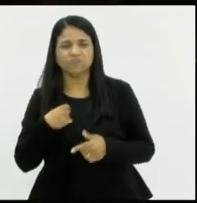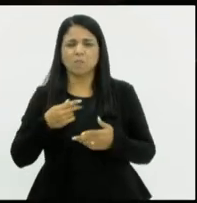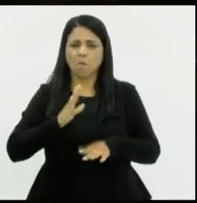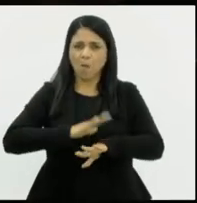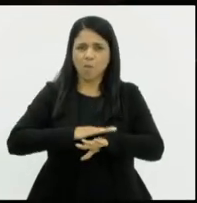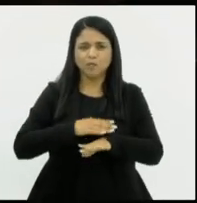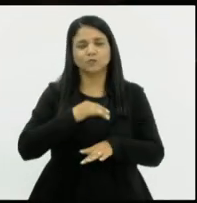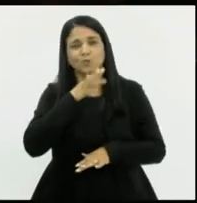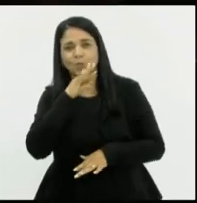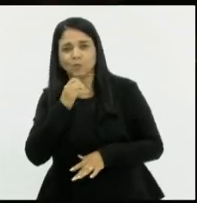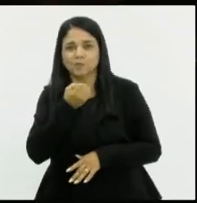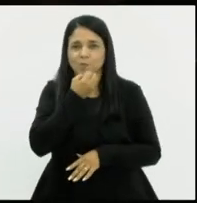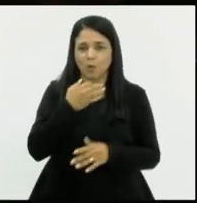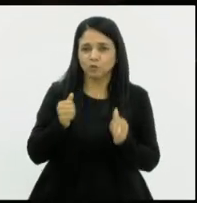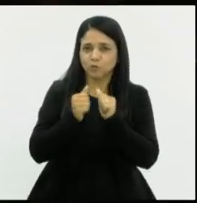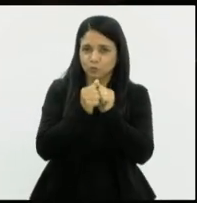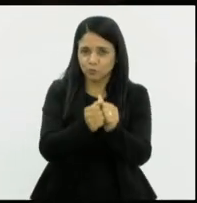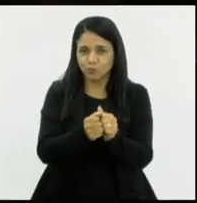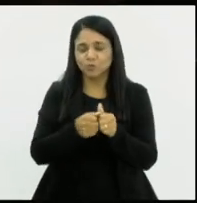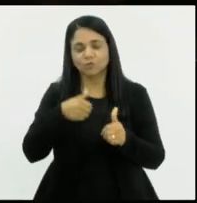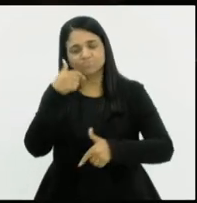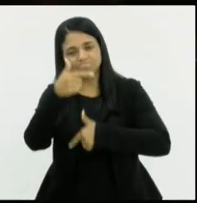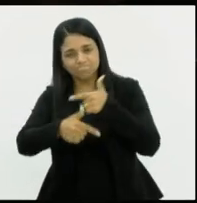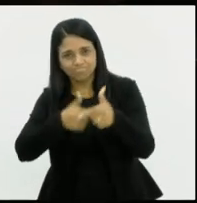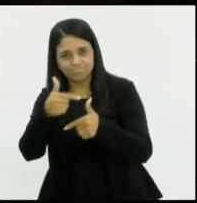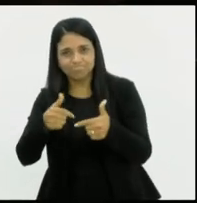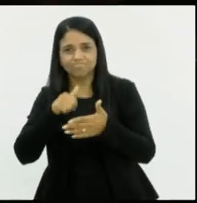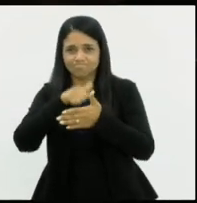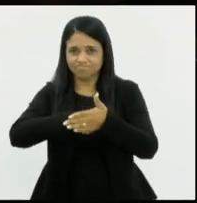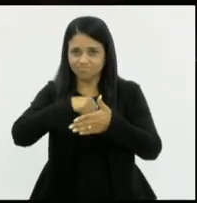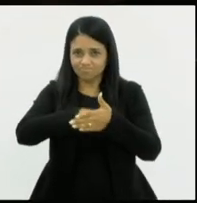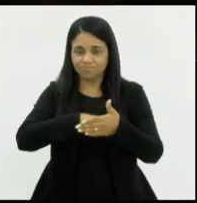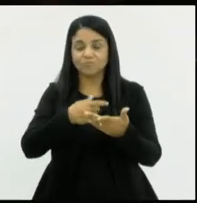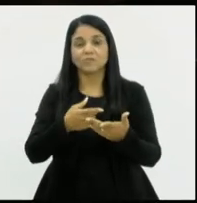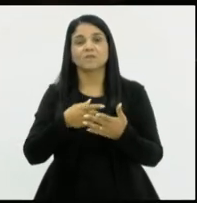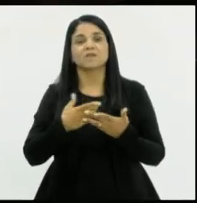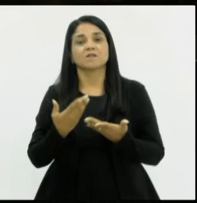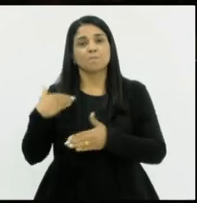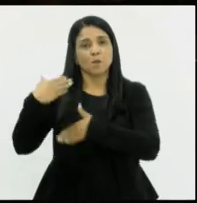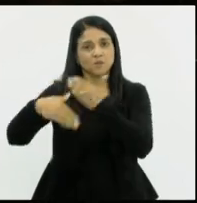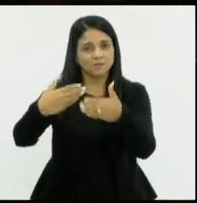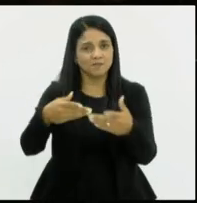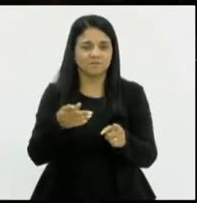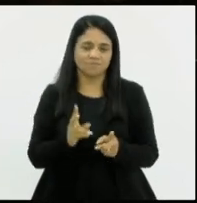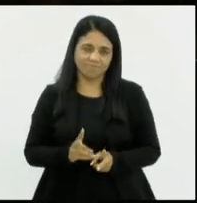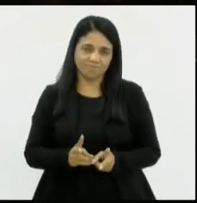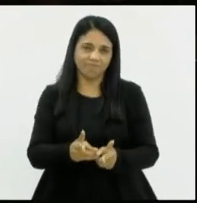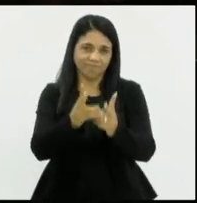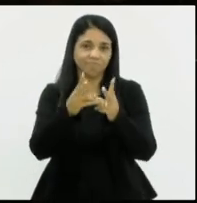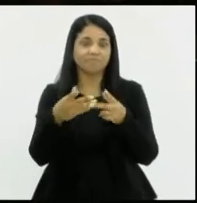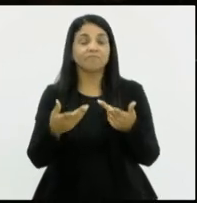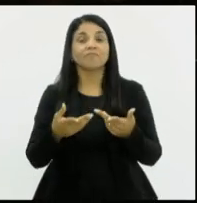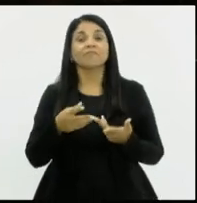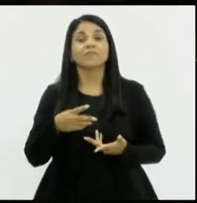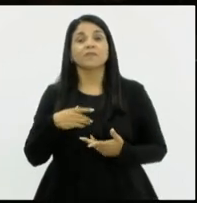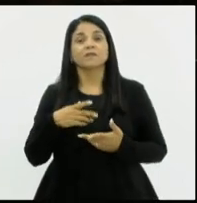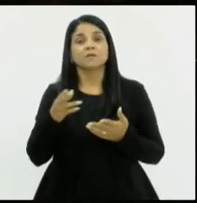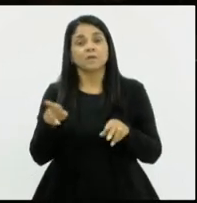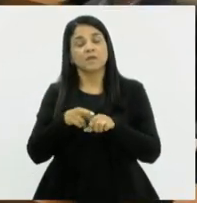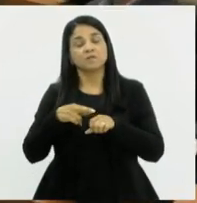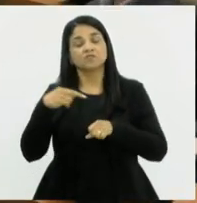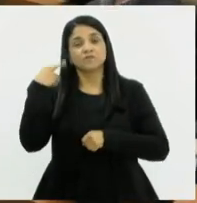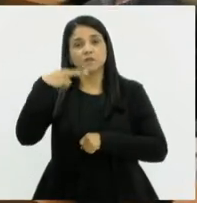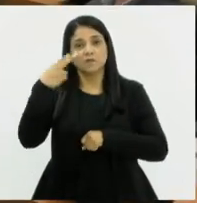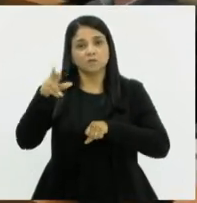Enfim, faz parte de todo esse processo. Quero também saudar aqui os vereadores de Belfor Roxo que